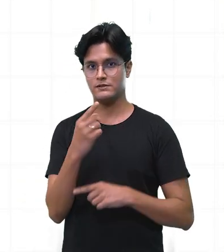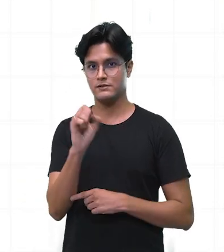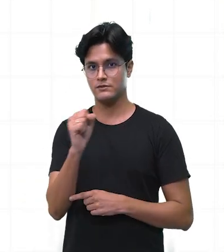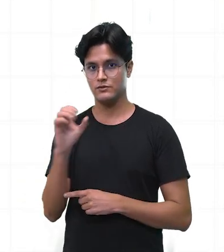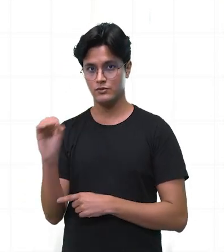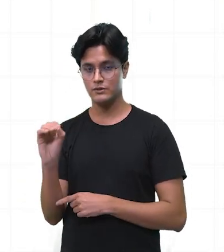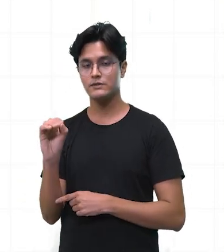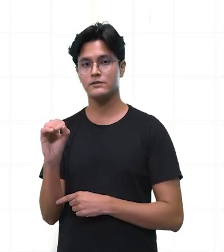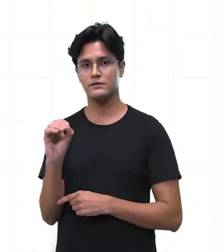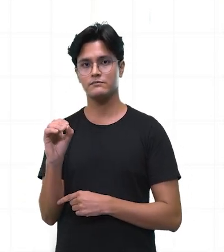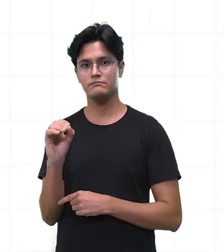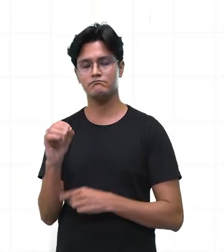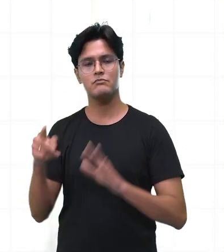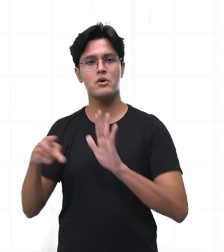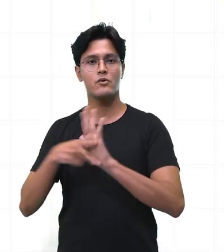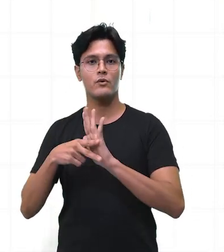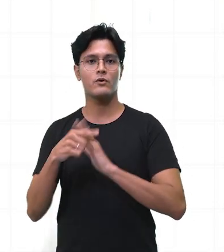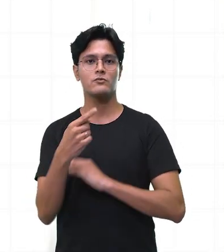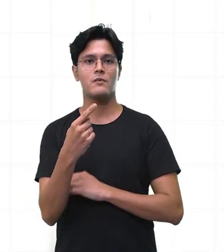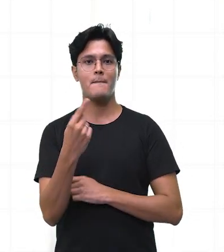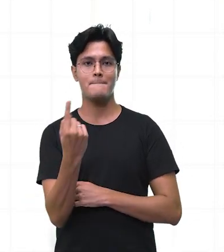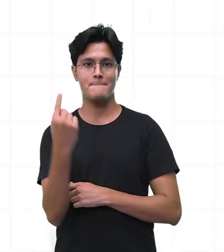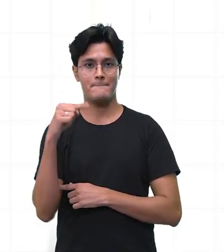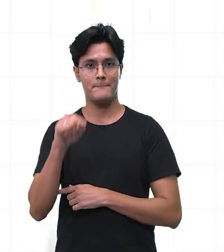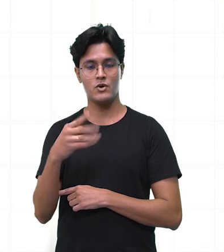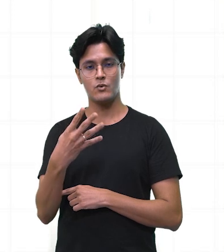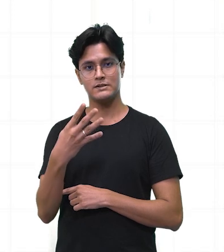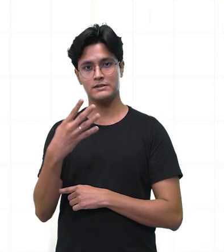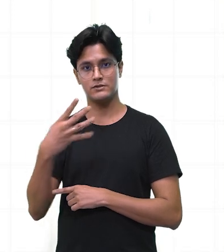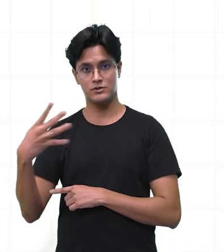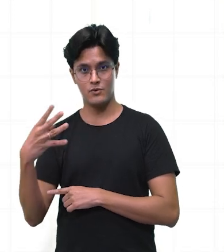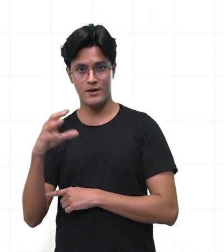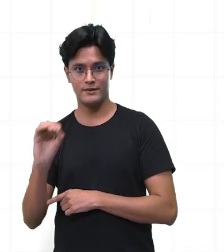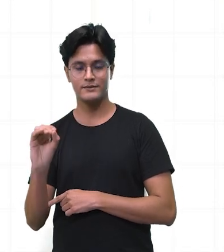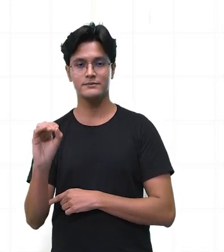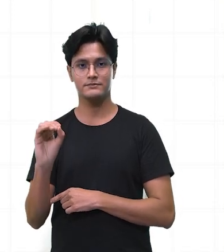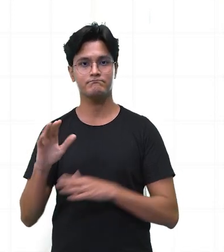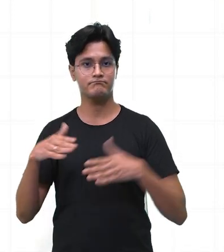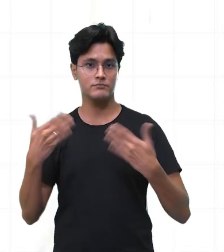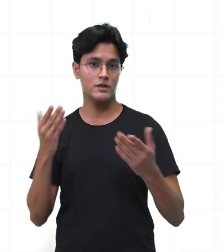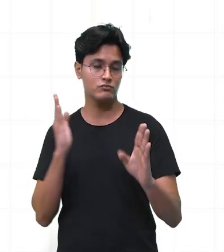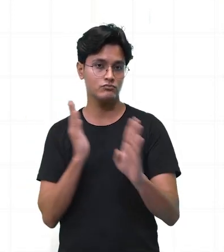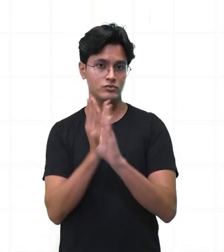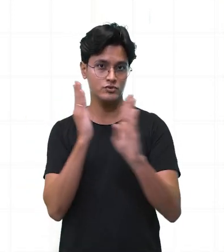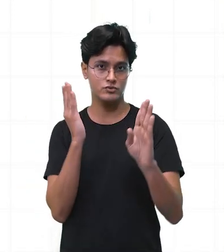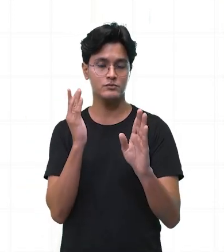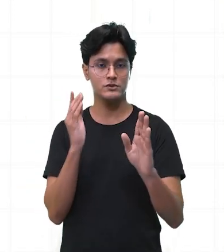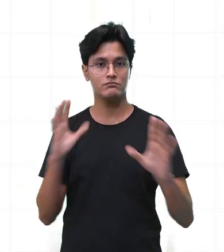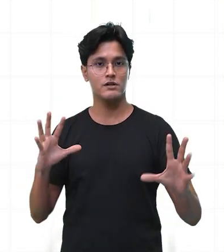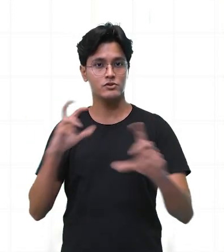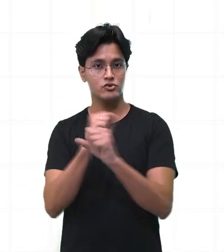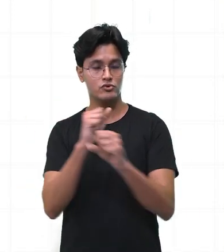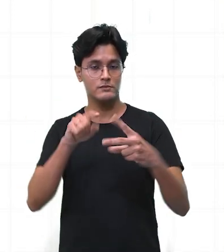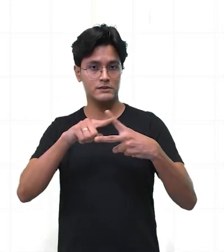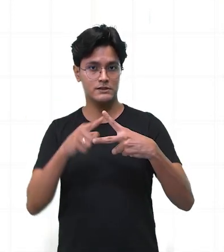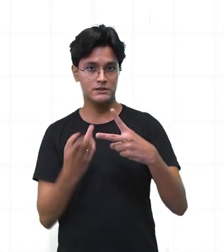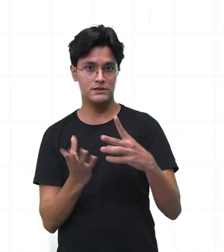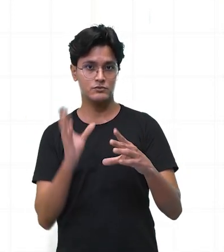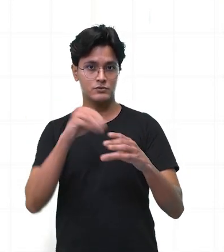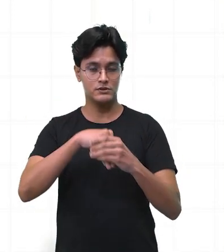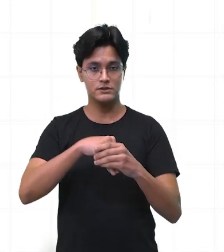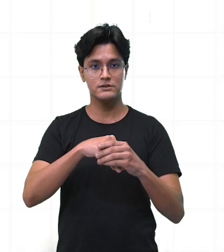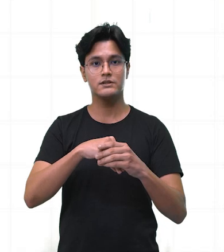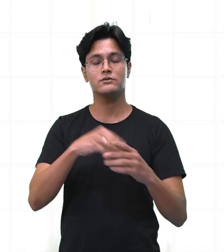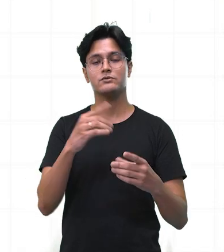a 1440. Então, pronto, descobrimos a soma dos ângulos internos de